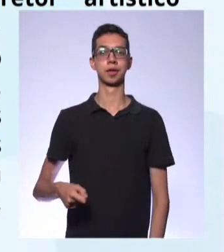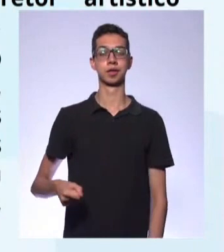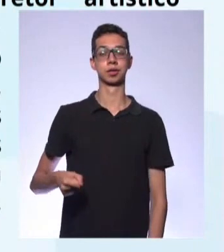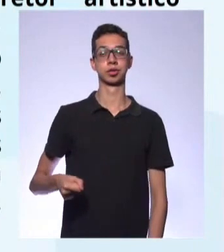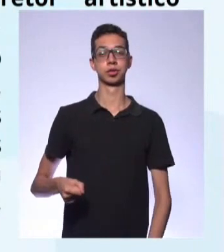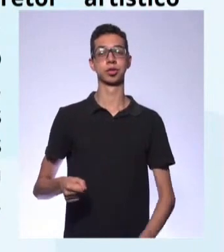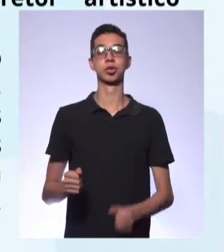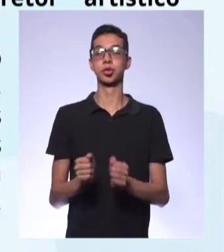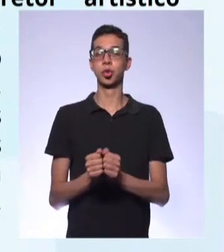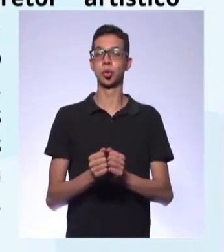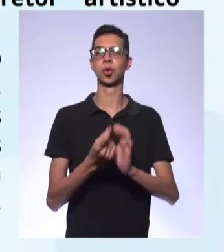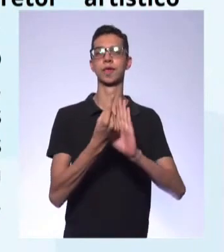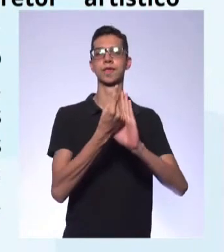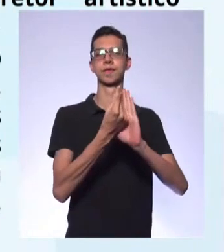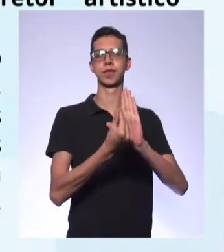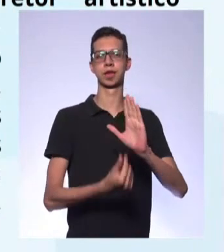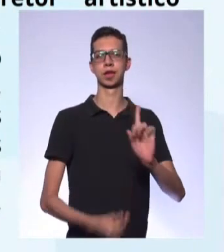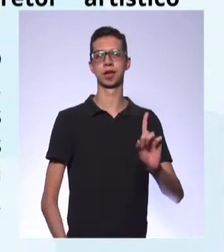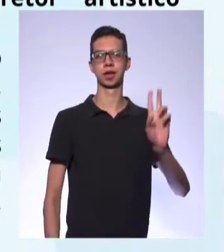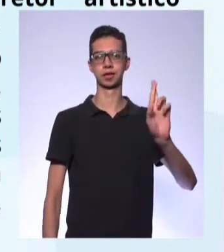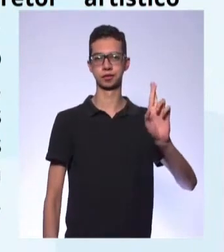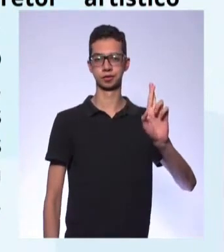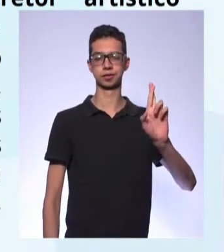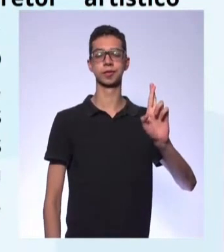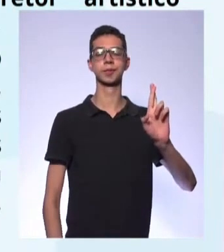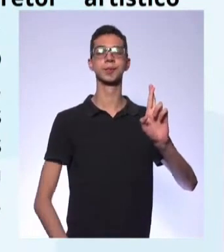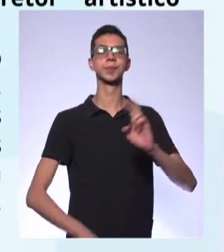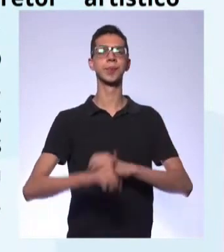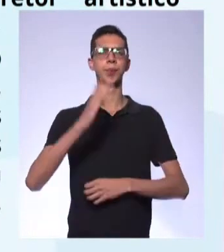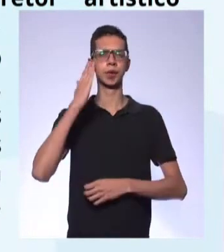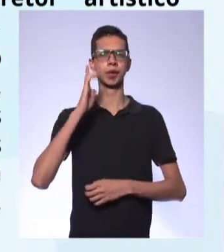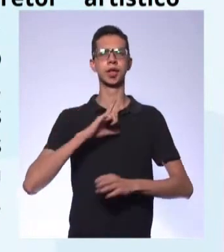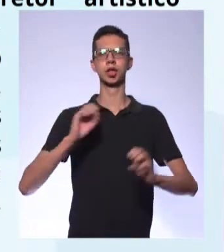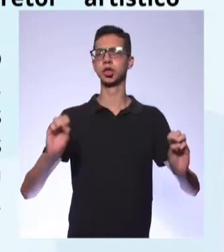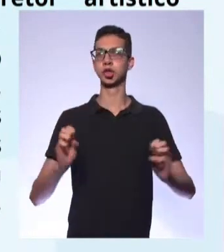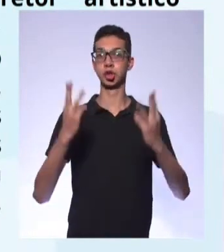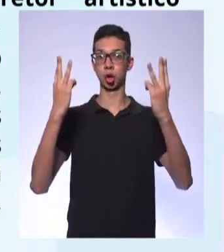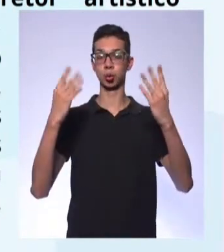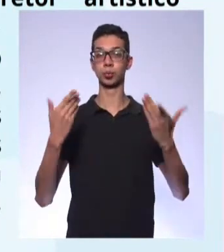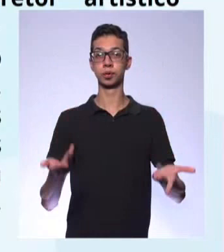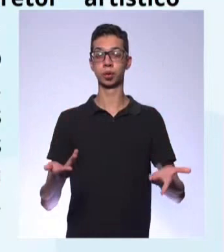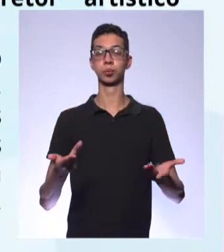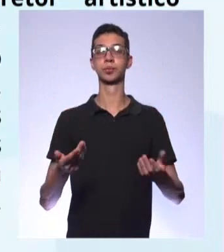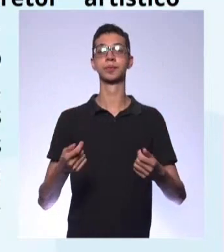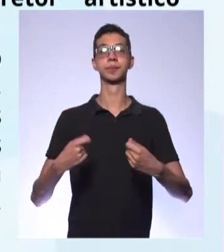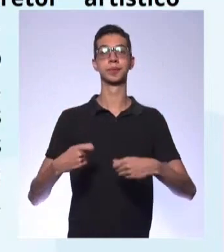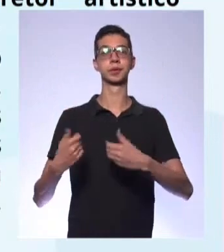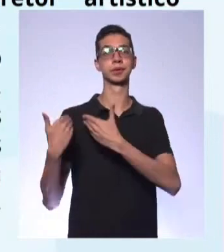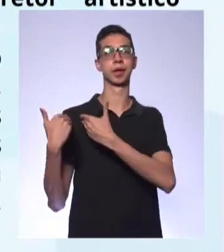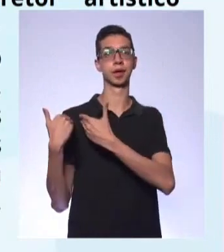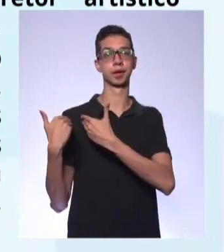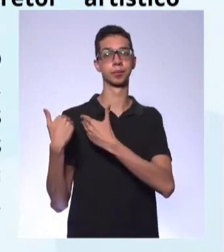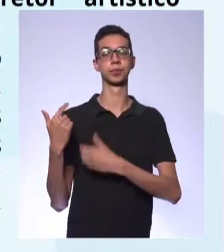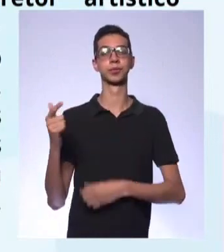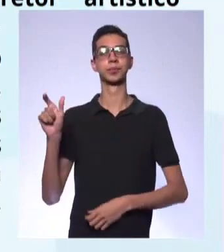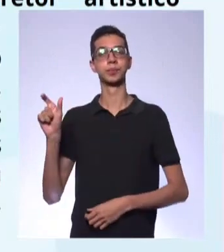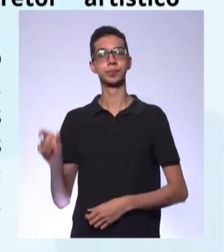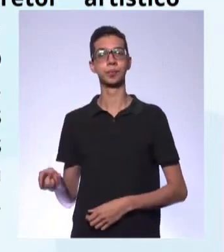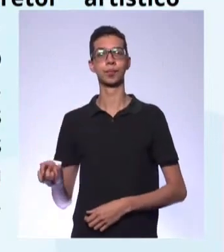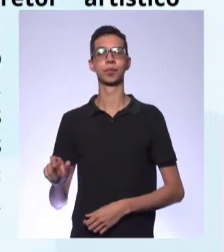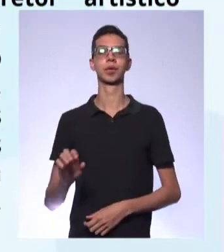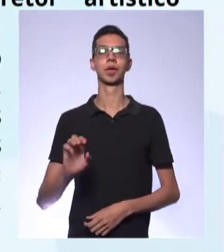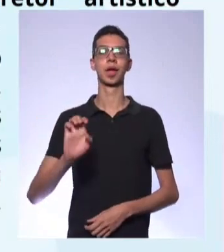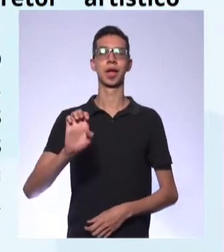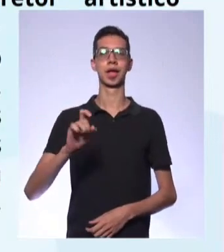é geralmente, né, quando nós temos aí um show muito grande, geralmente essa divisão de tarefas circula entre diretor executivo e